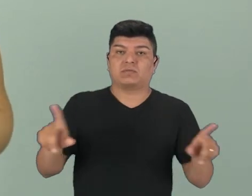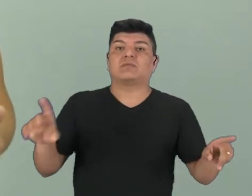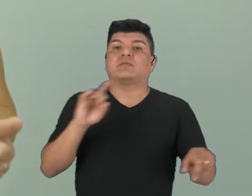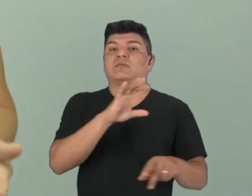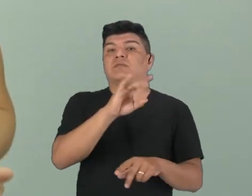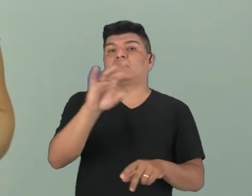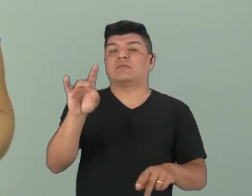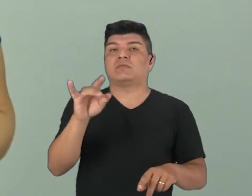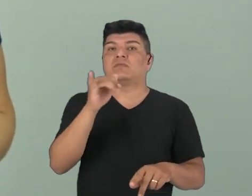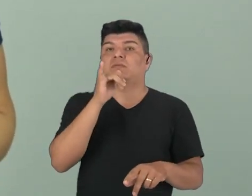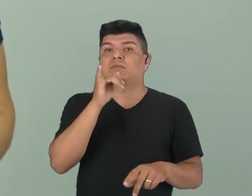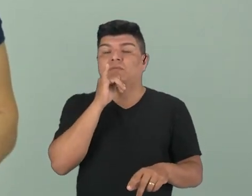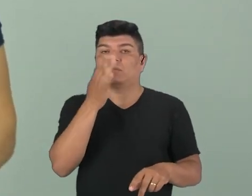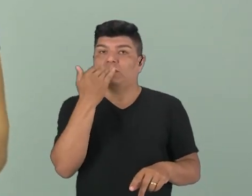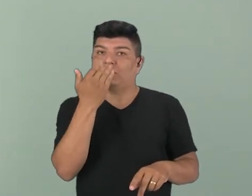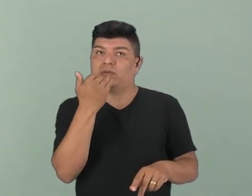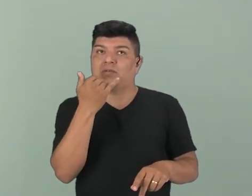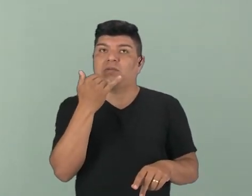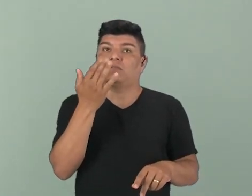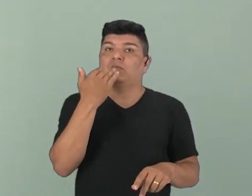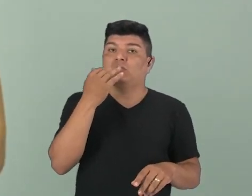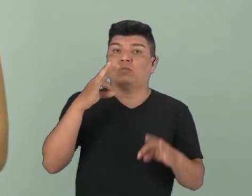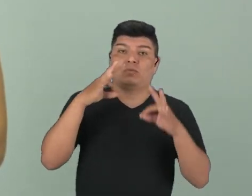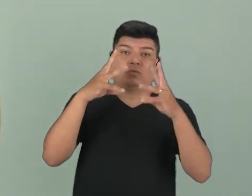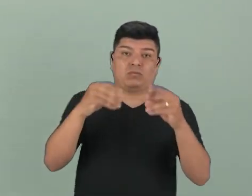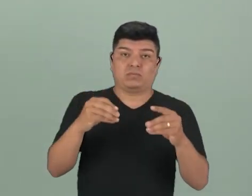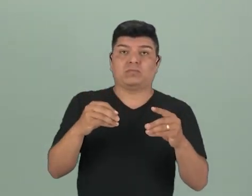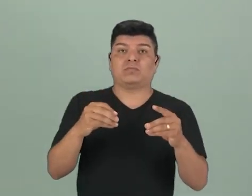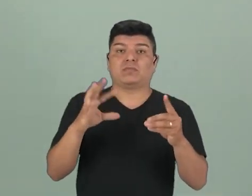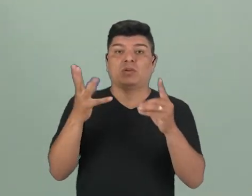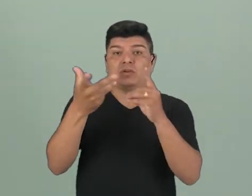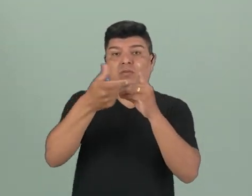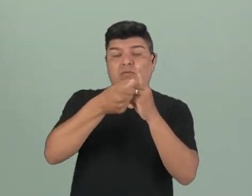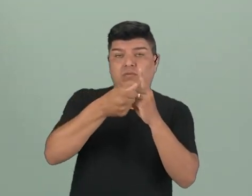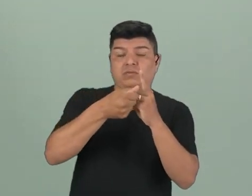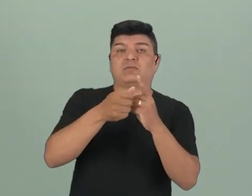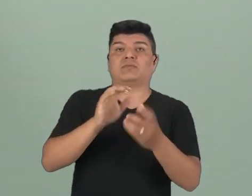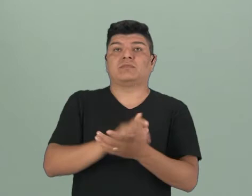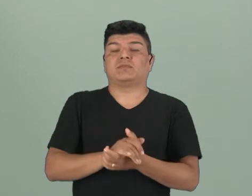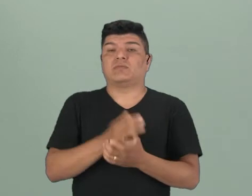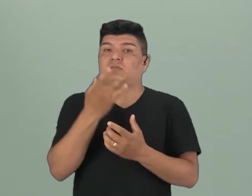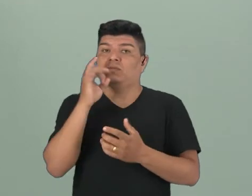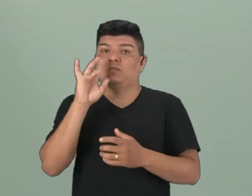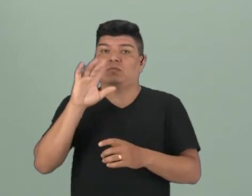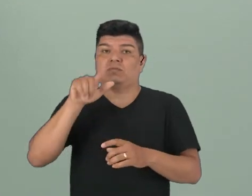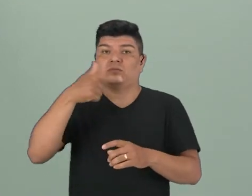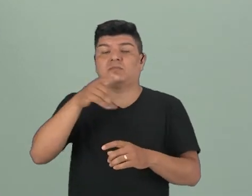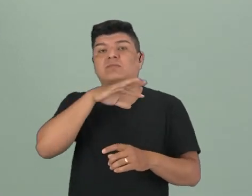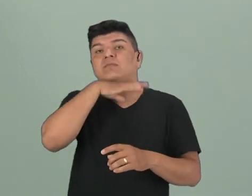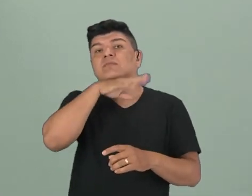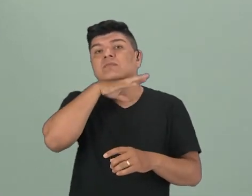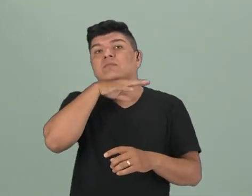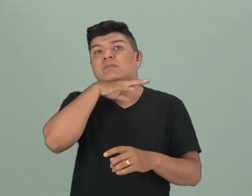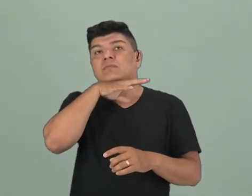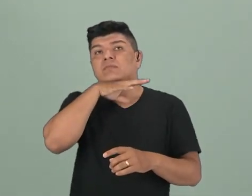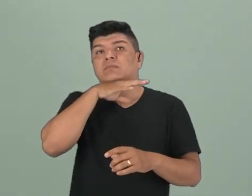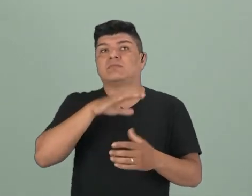acordo com o seu tipo de alimentação. Aquele que come de tudo é onívoro, né? Aquele que se alimenta de outros tipos de